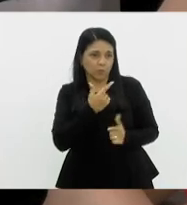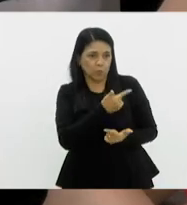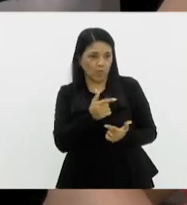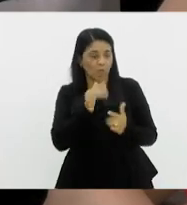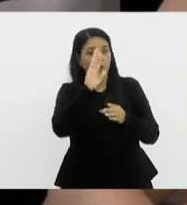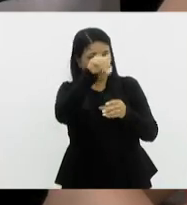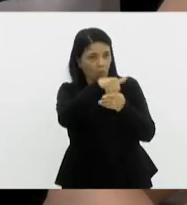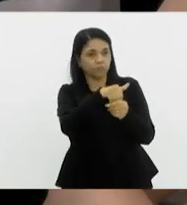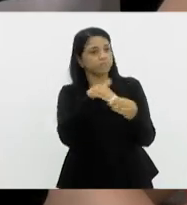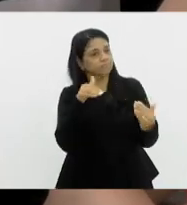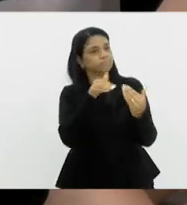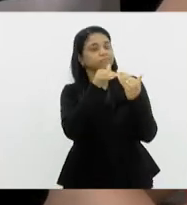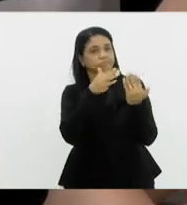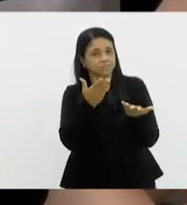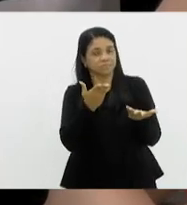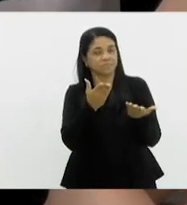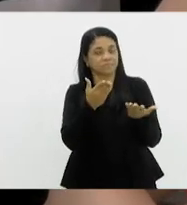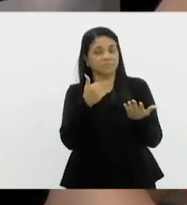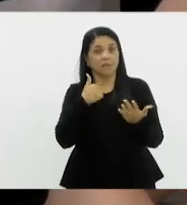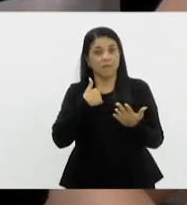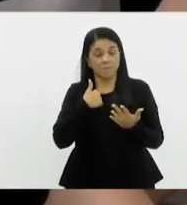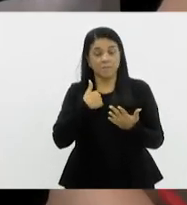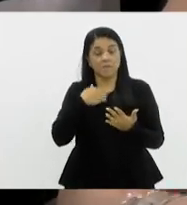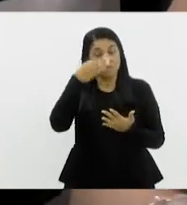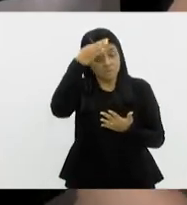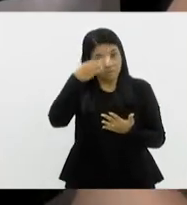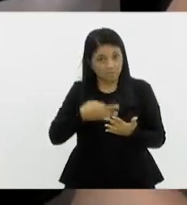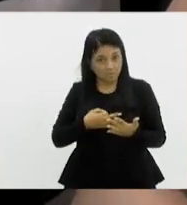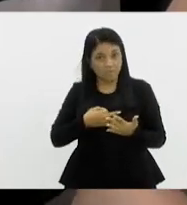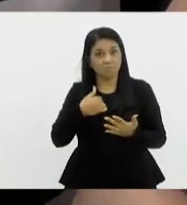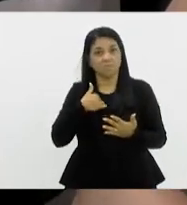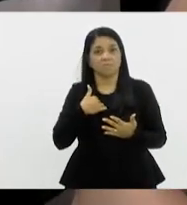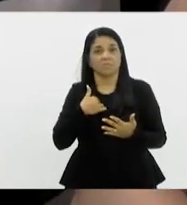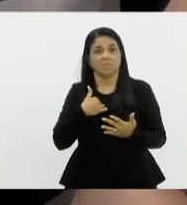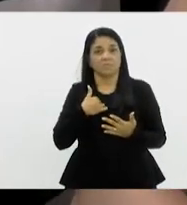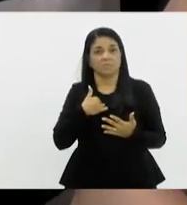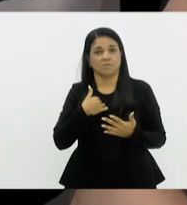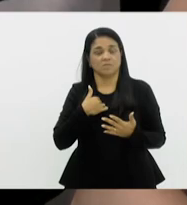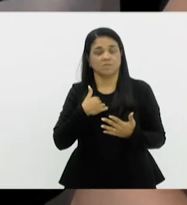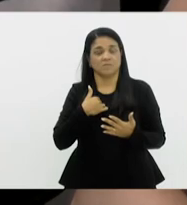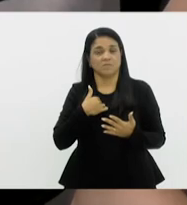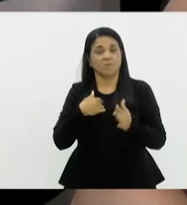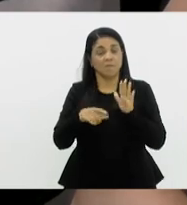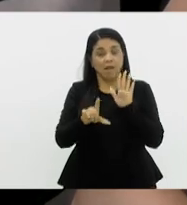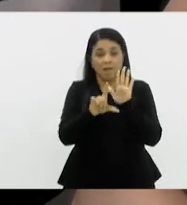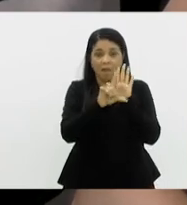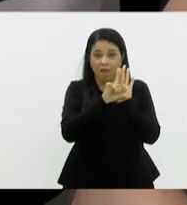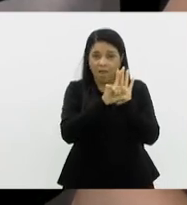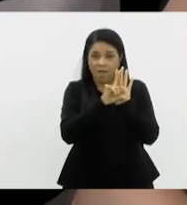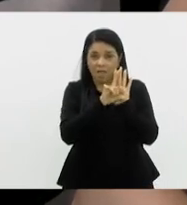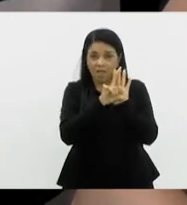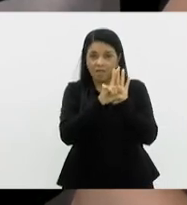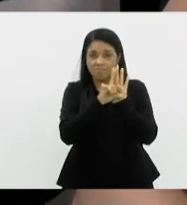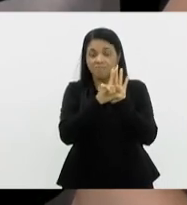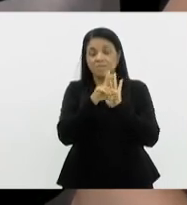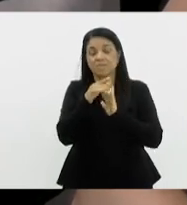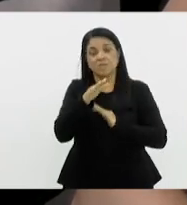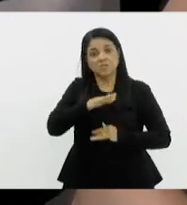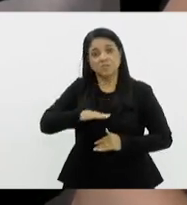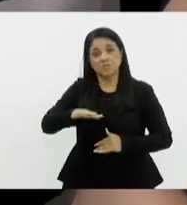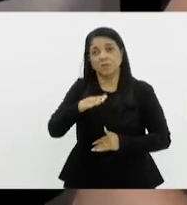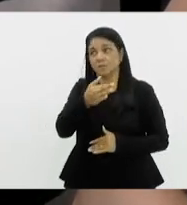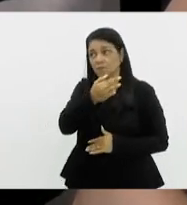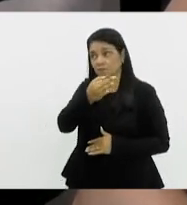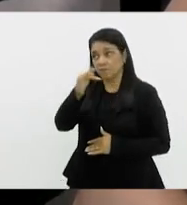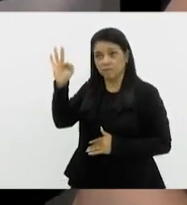favor. Porque, na minha compreensão, teria que ser uma legislação de âmbito federal,